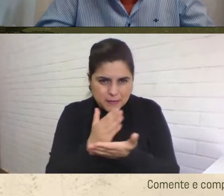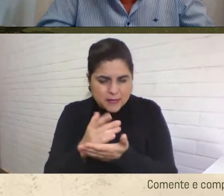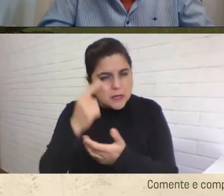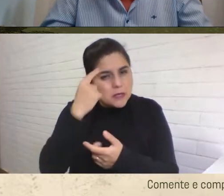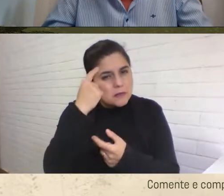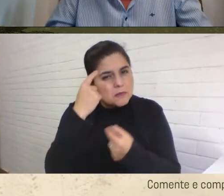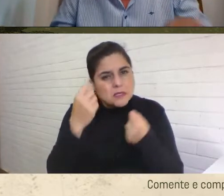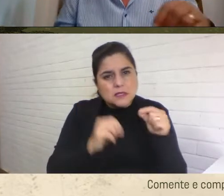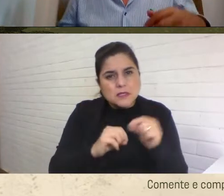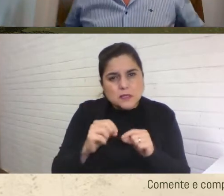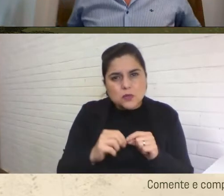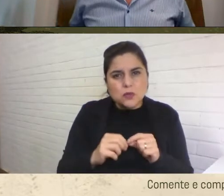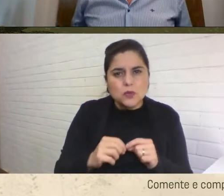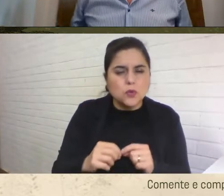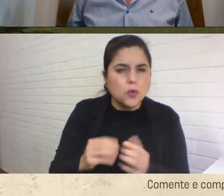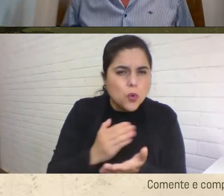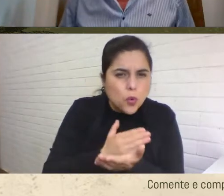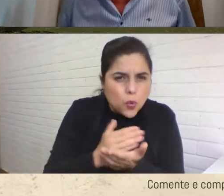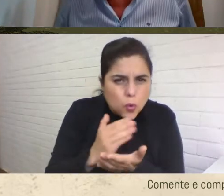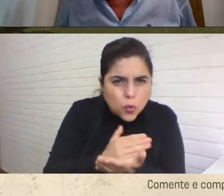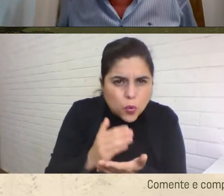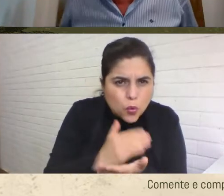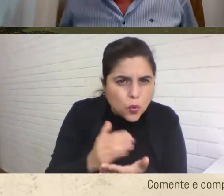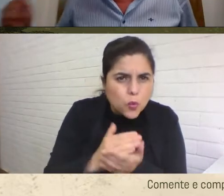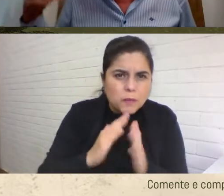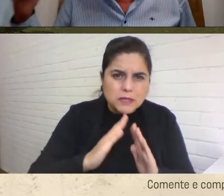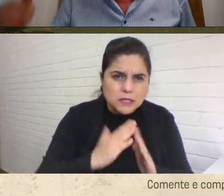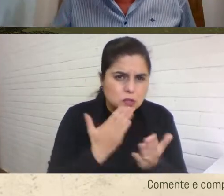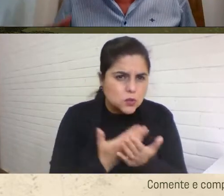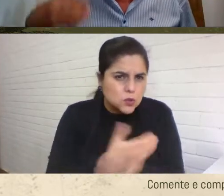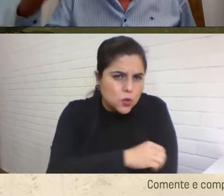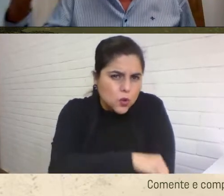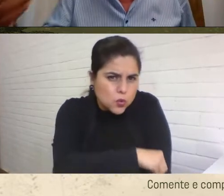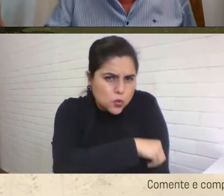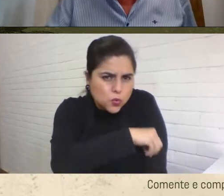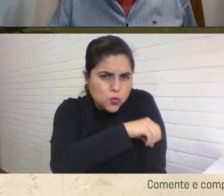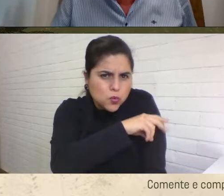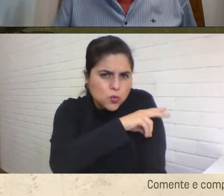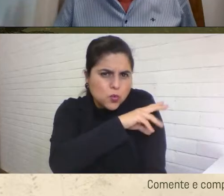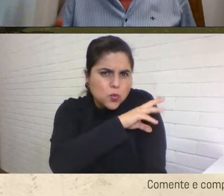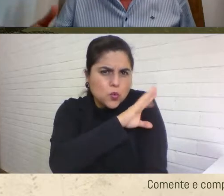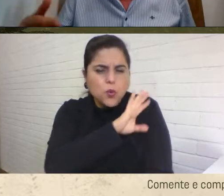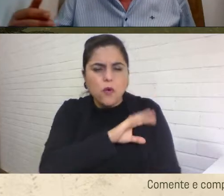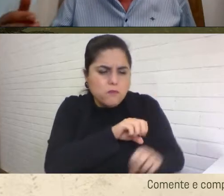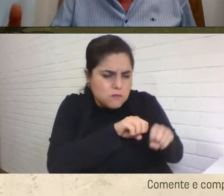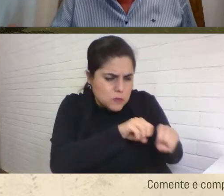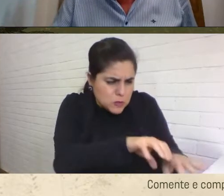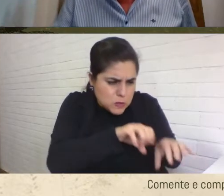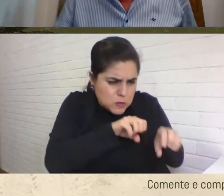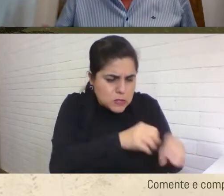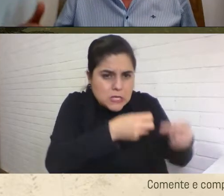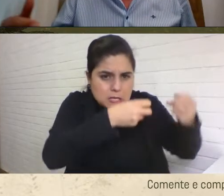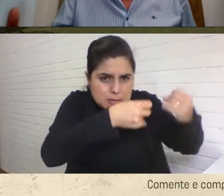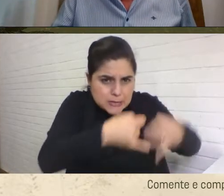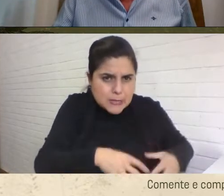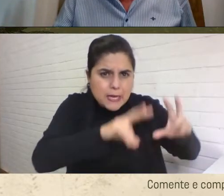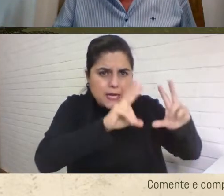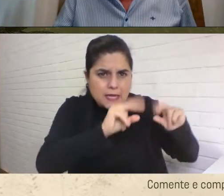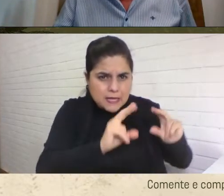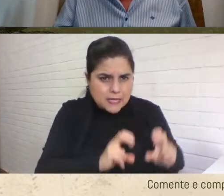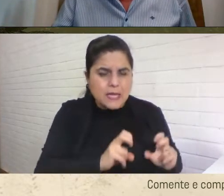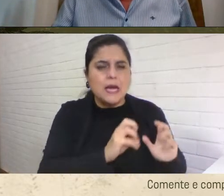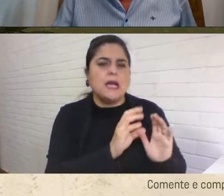idade, desde a escola primária, e adequadas, e vamos trabalhando com o Ministério da Educação